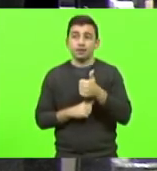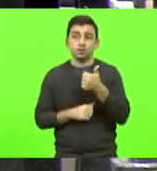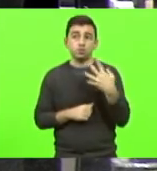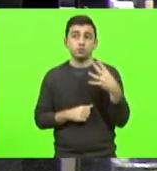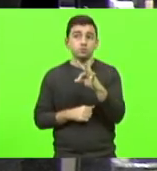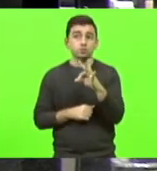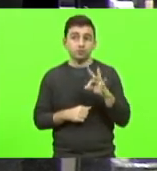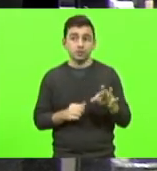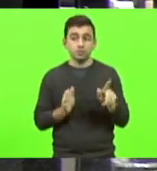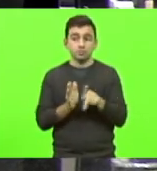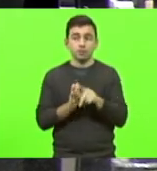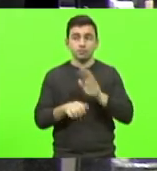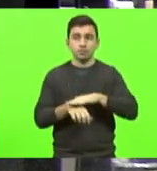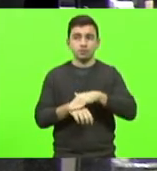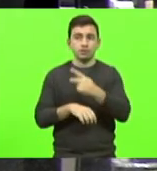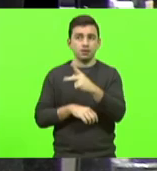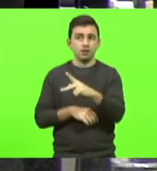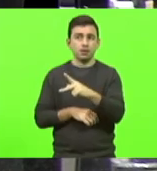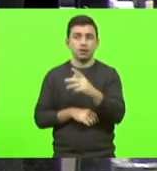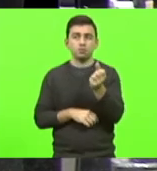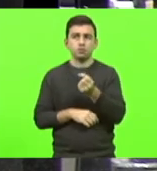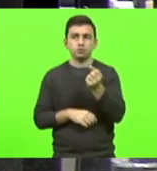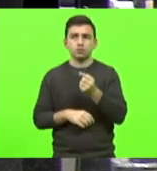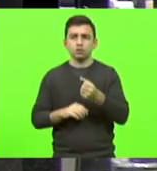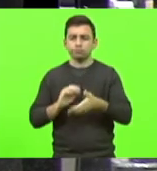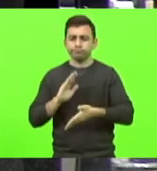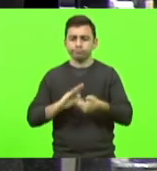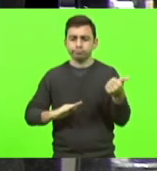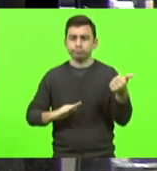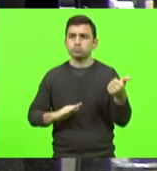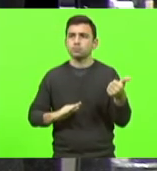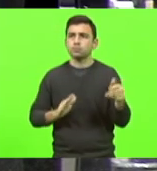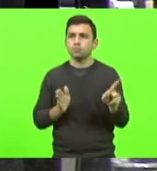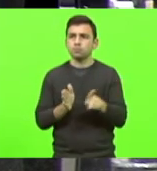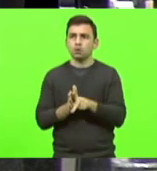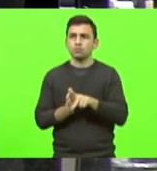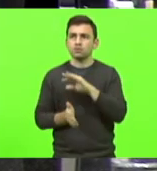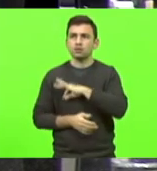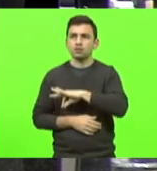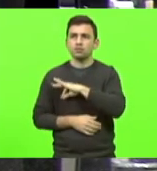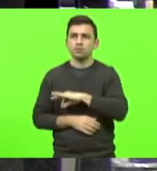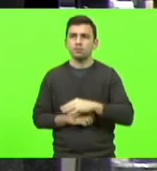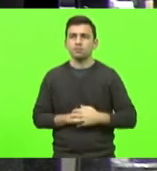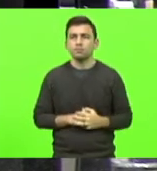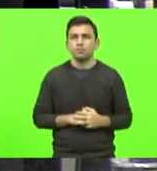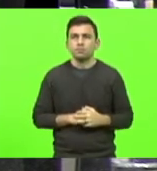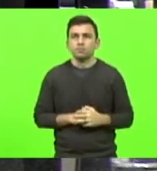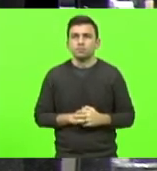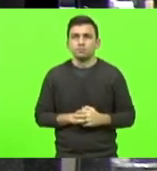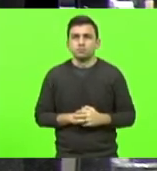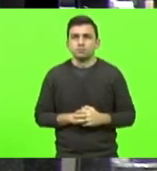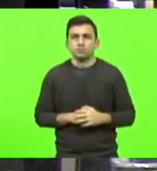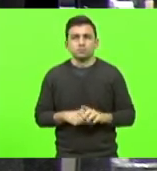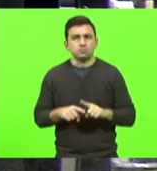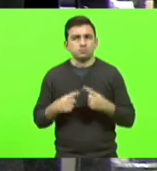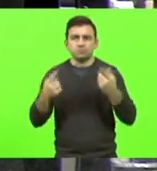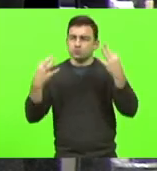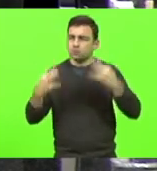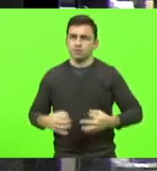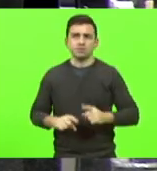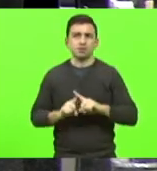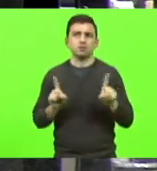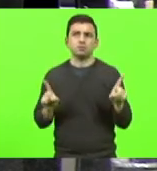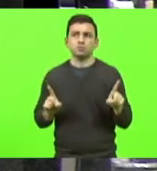aposentadoria vai desaparecer do seu salário e não é certo né gente